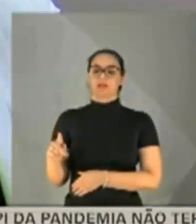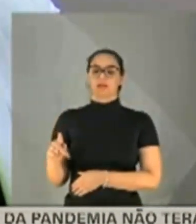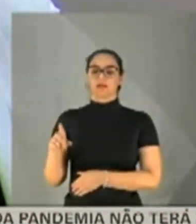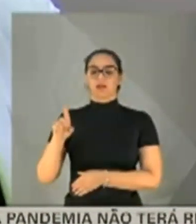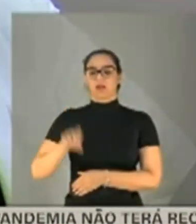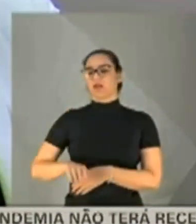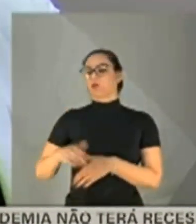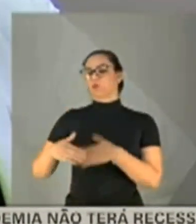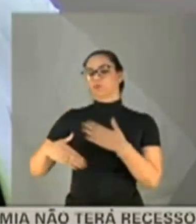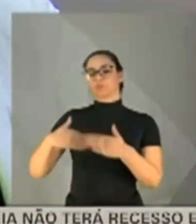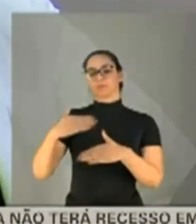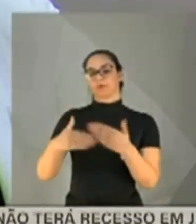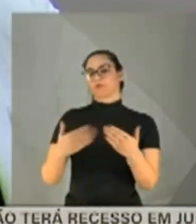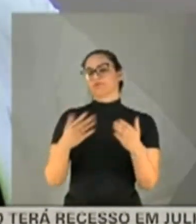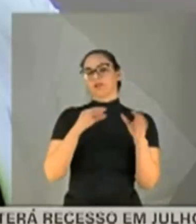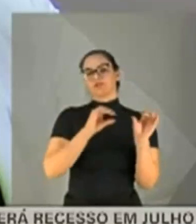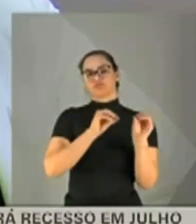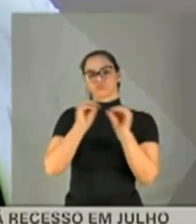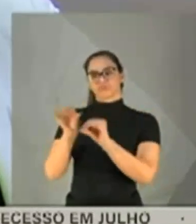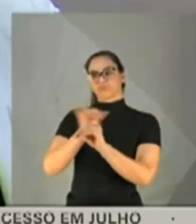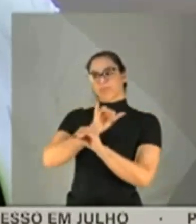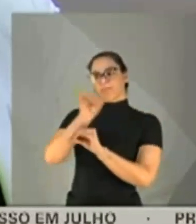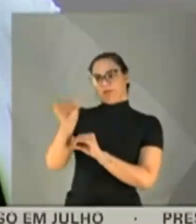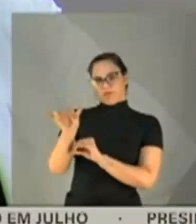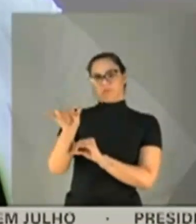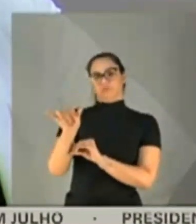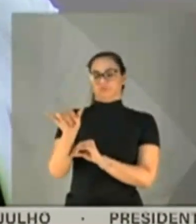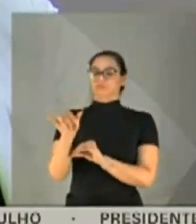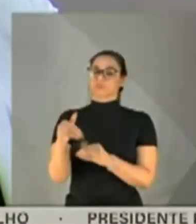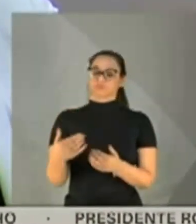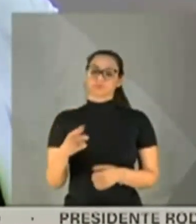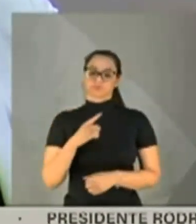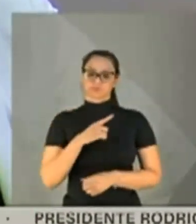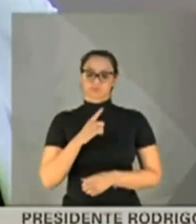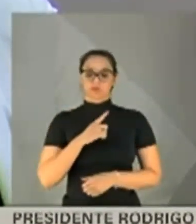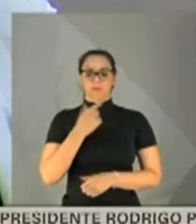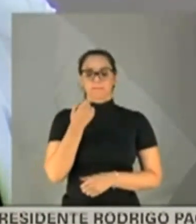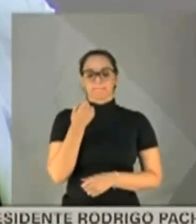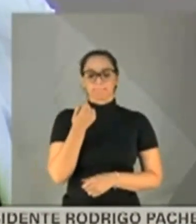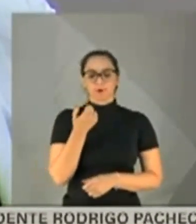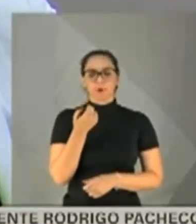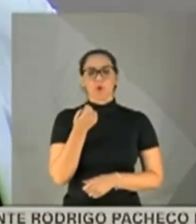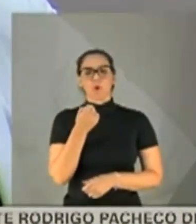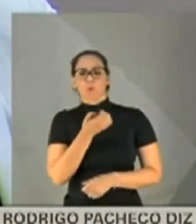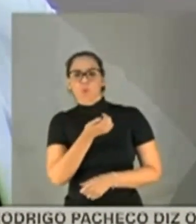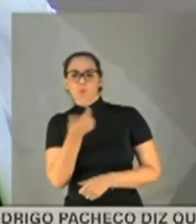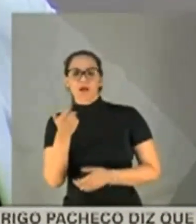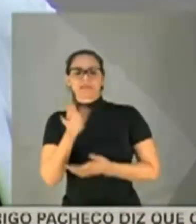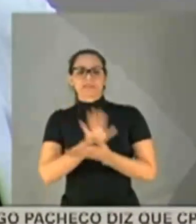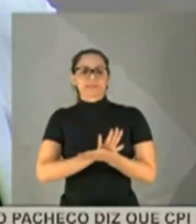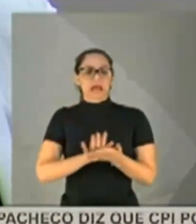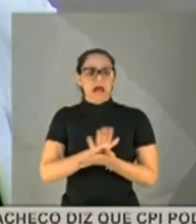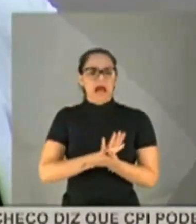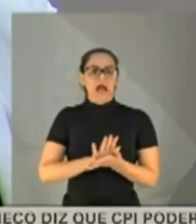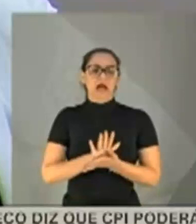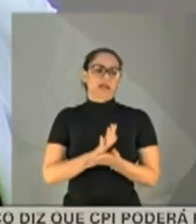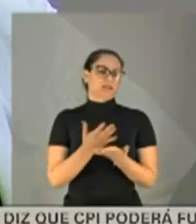do processo de importação. Ela tem pouco ou quase nenhum ato